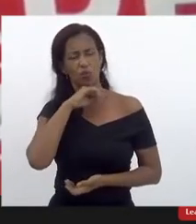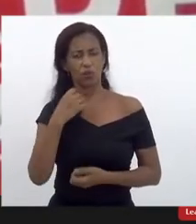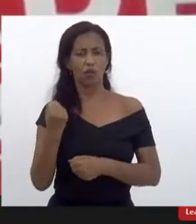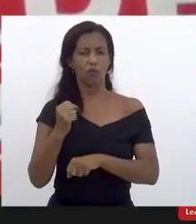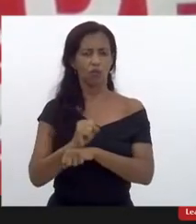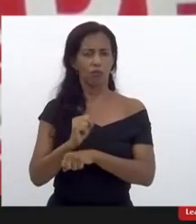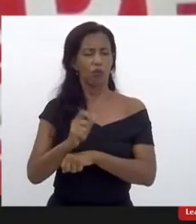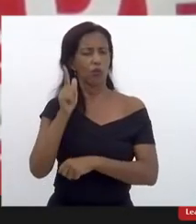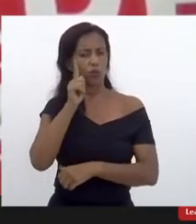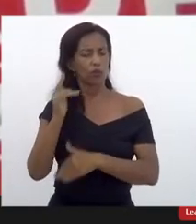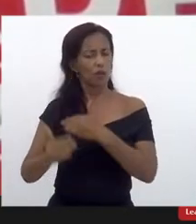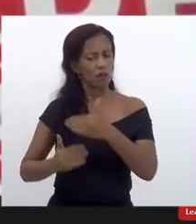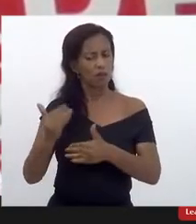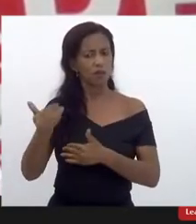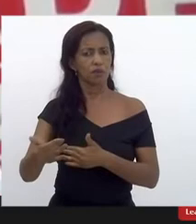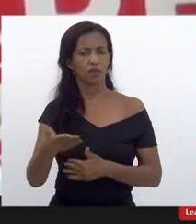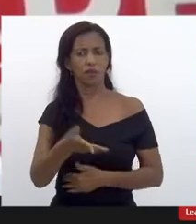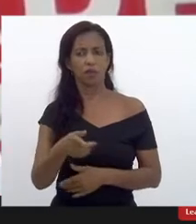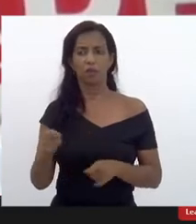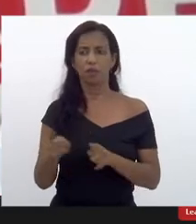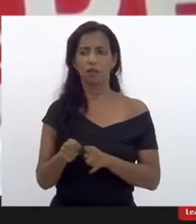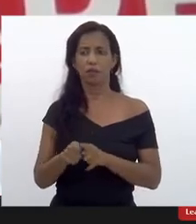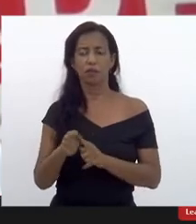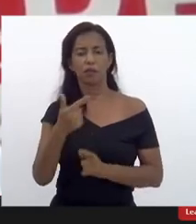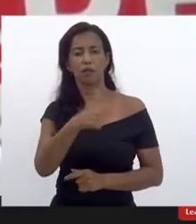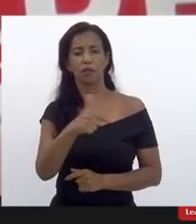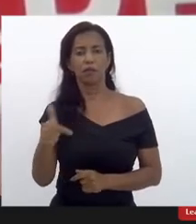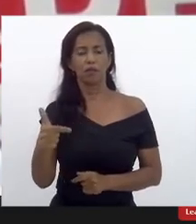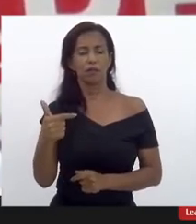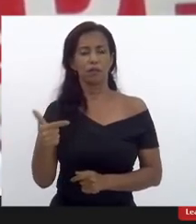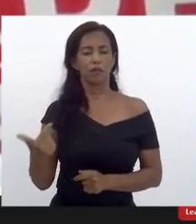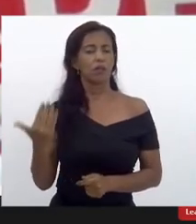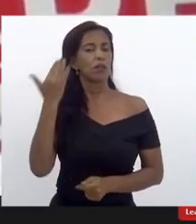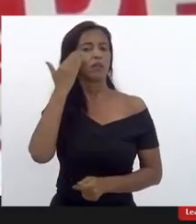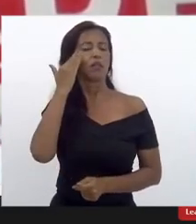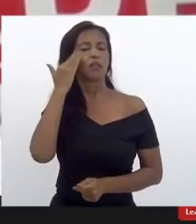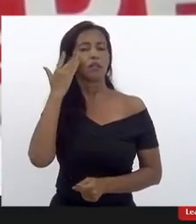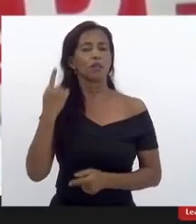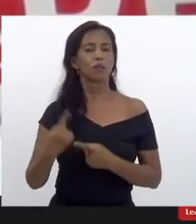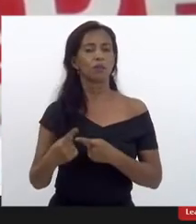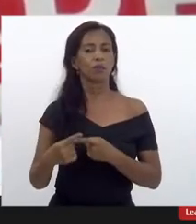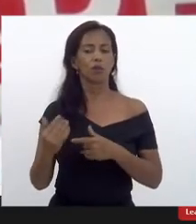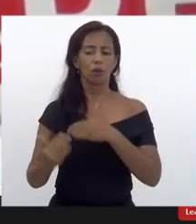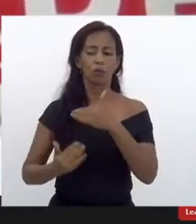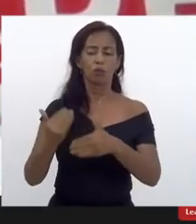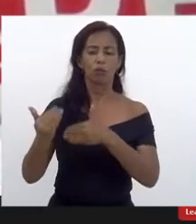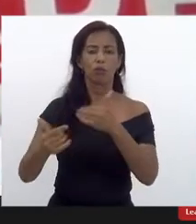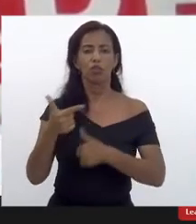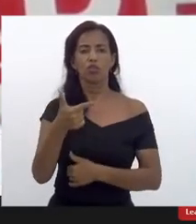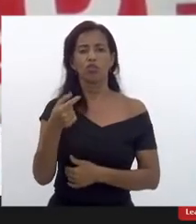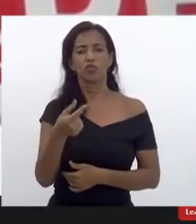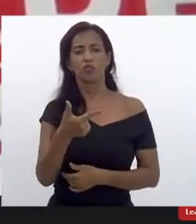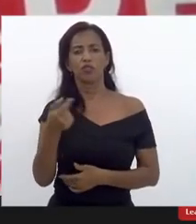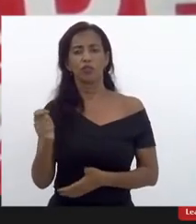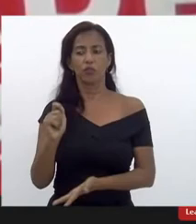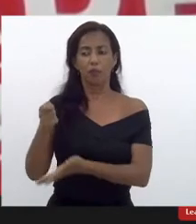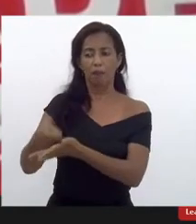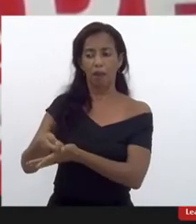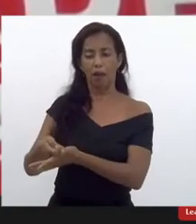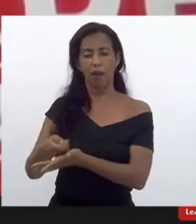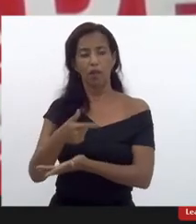Espero que a gente consiga avançar nisso. Inclusive, a gente ainda não estamos entendendo por que algumas progressões de 2020 foram pagas,